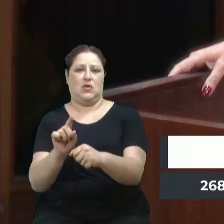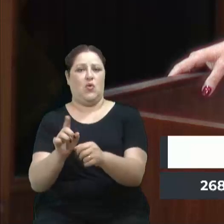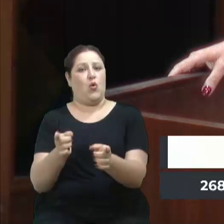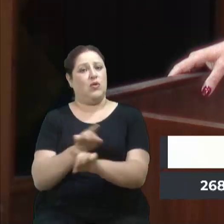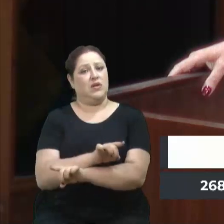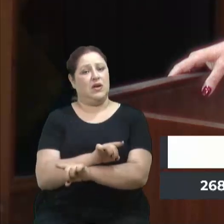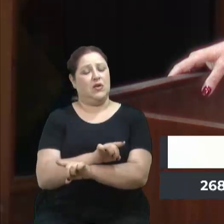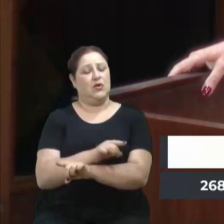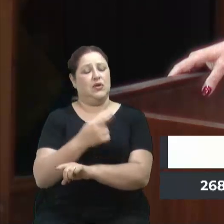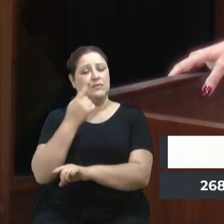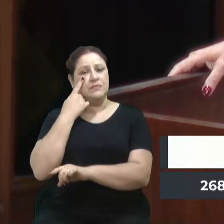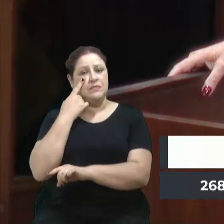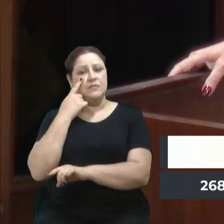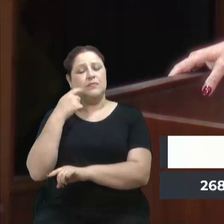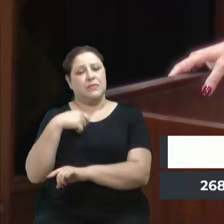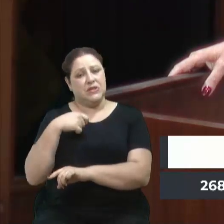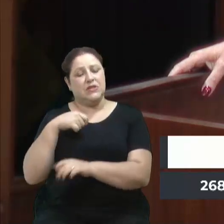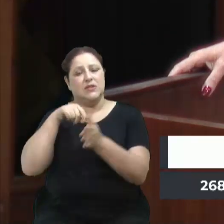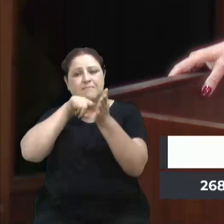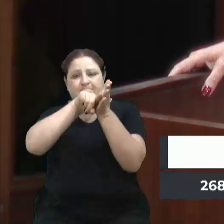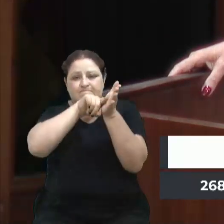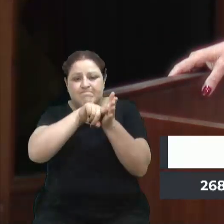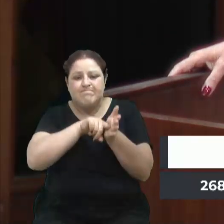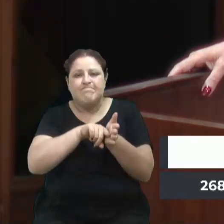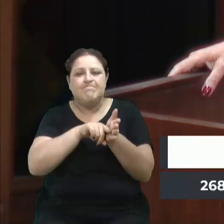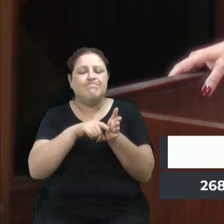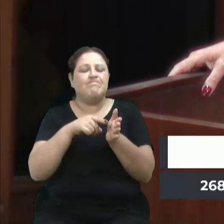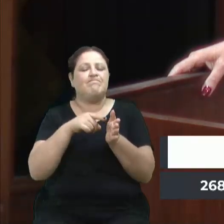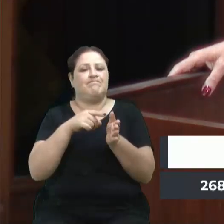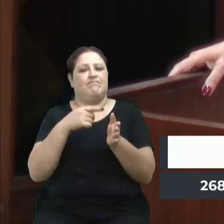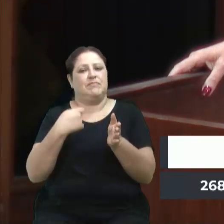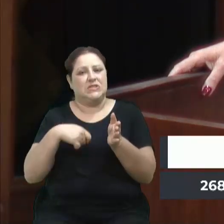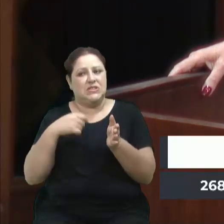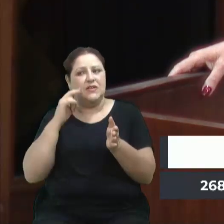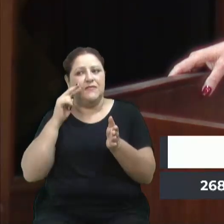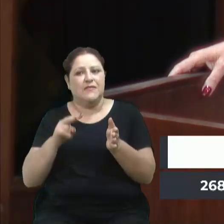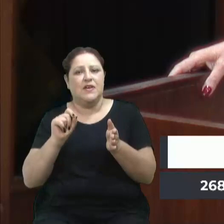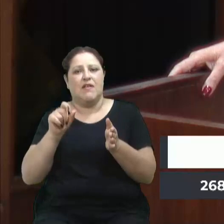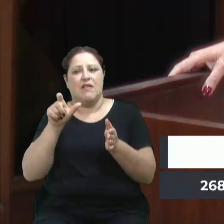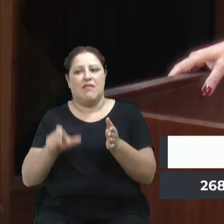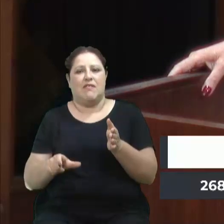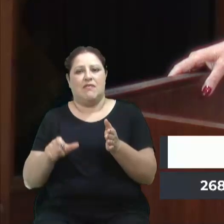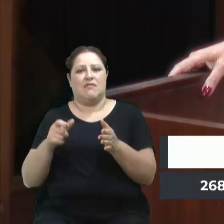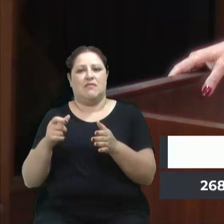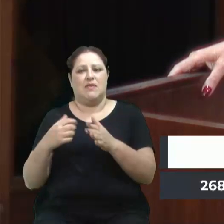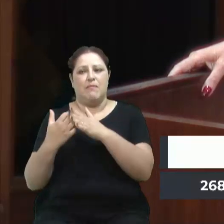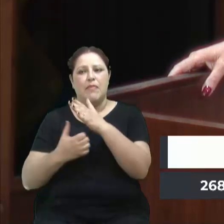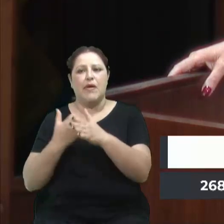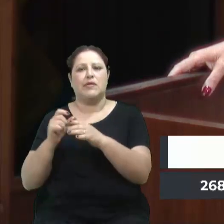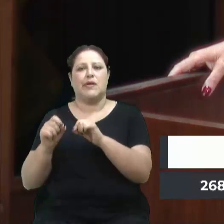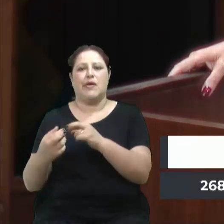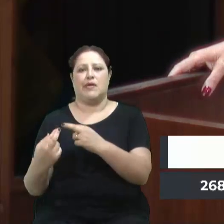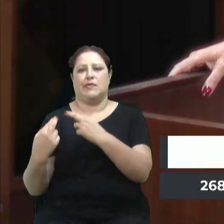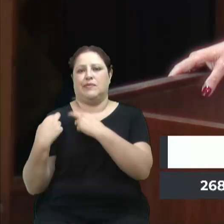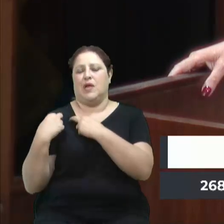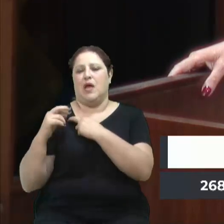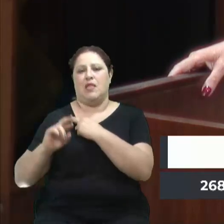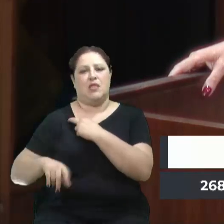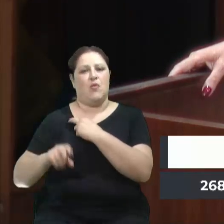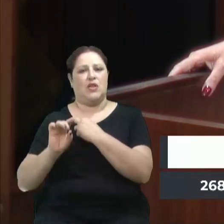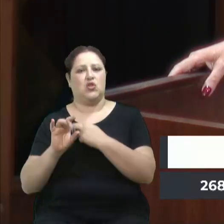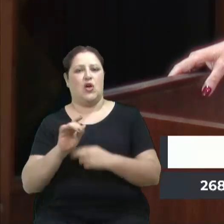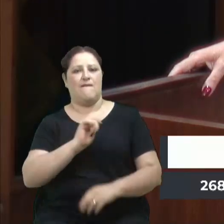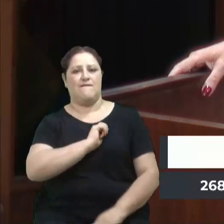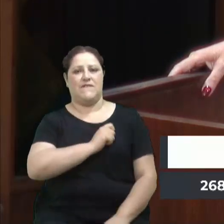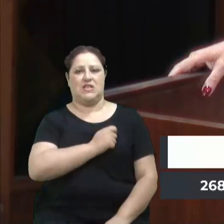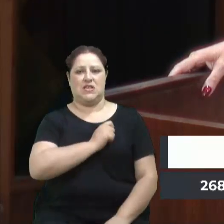Mas tem que ser apurada a responsabilização, e não é só uma responsabilização fiscal.